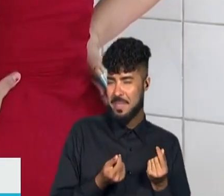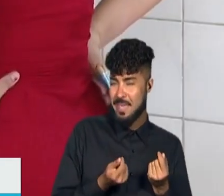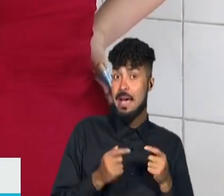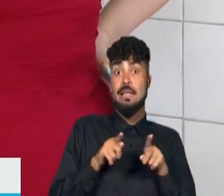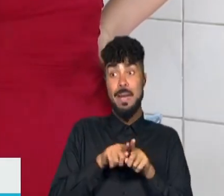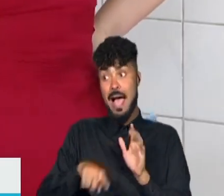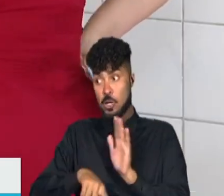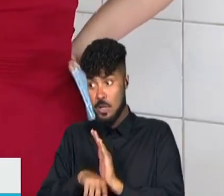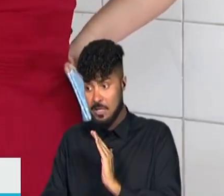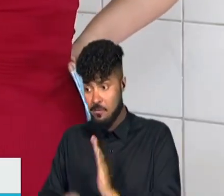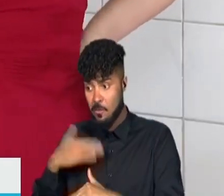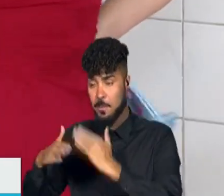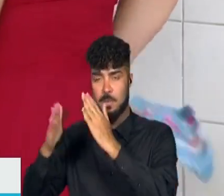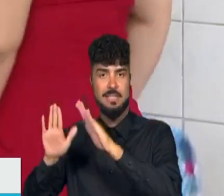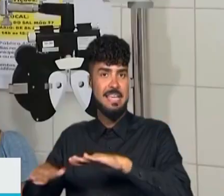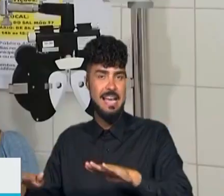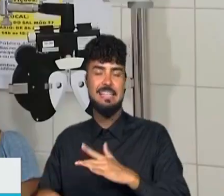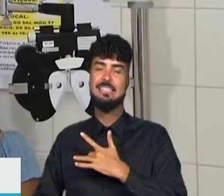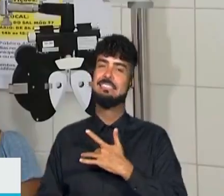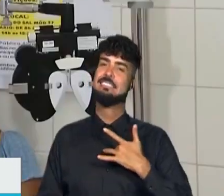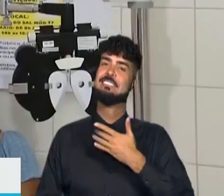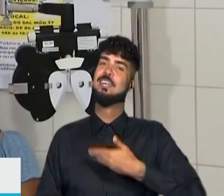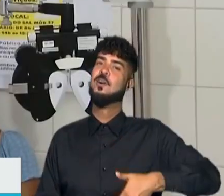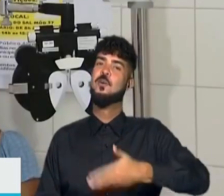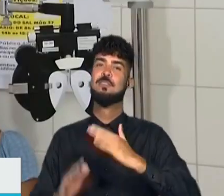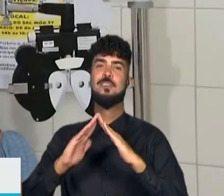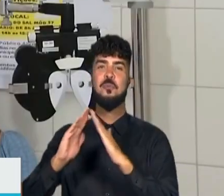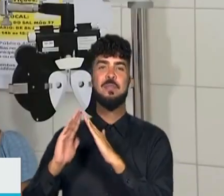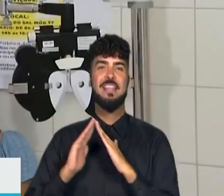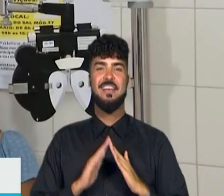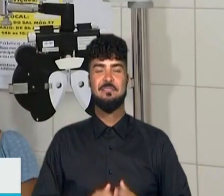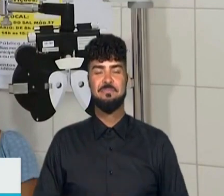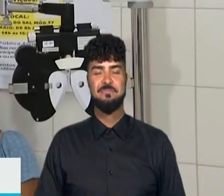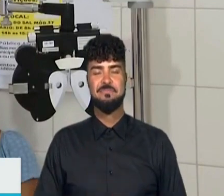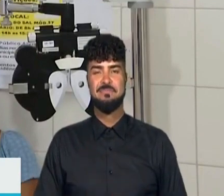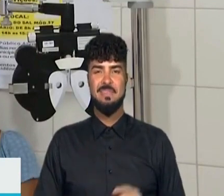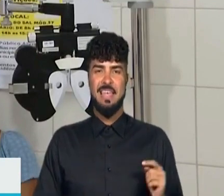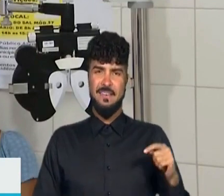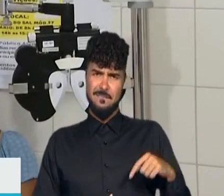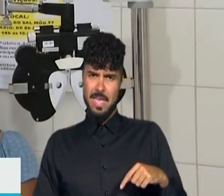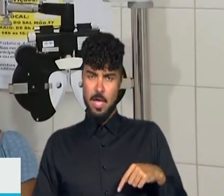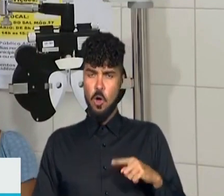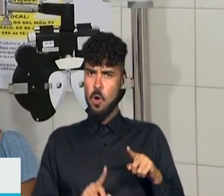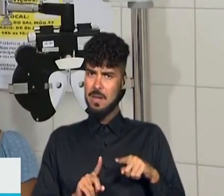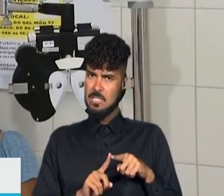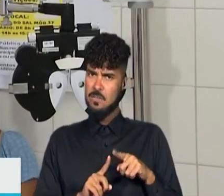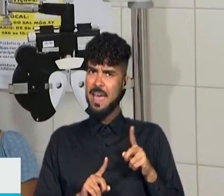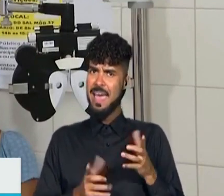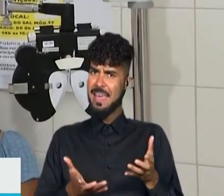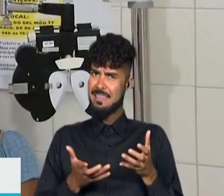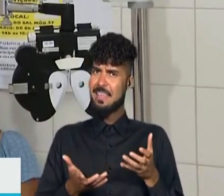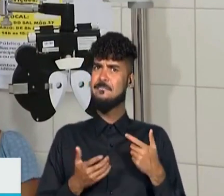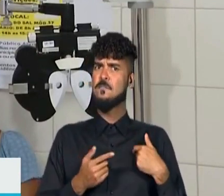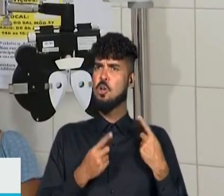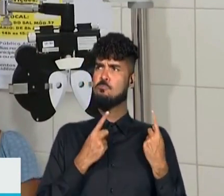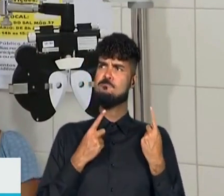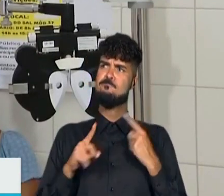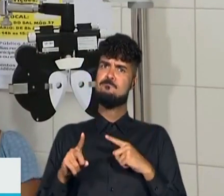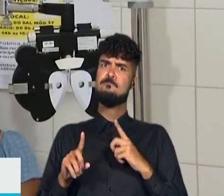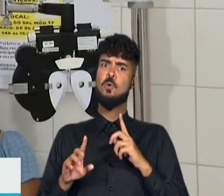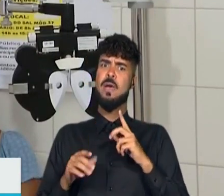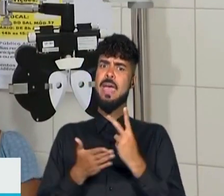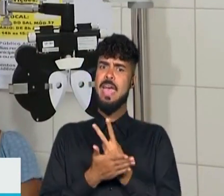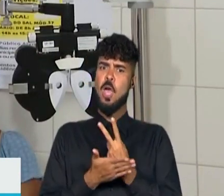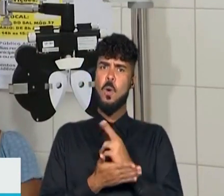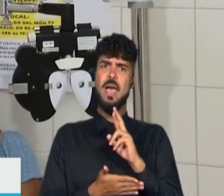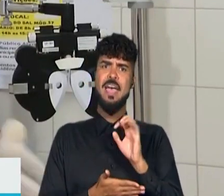e saúde da comunidade. A gente está aqui mais para combater, como eu falei lá fora, sobre os erros de refração,